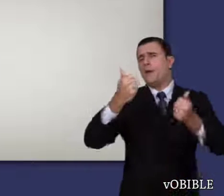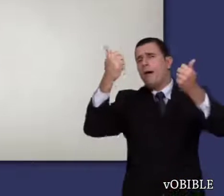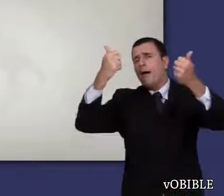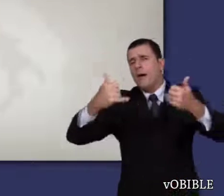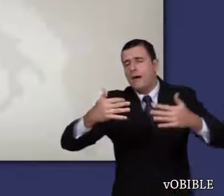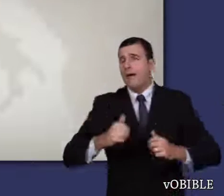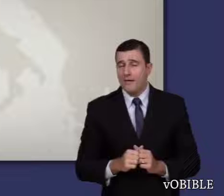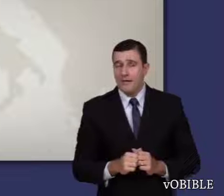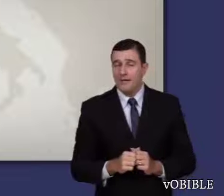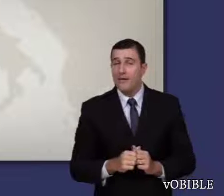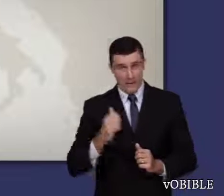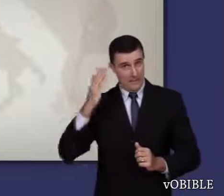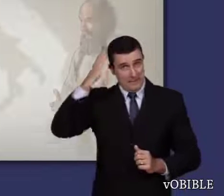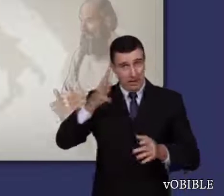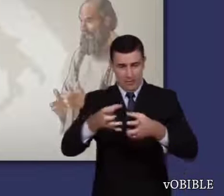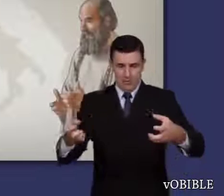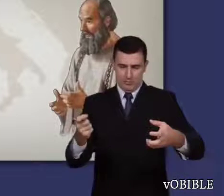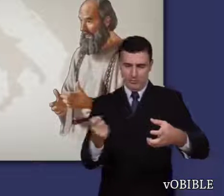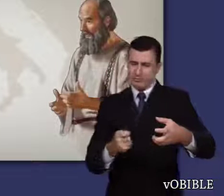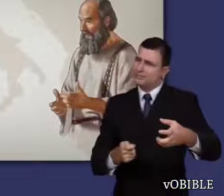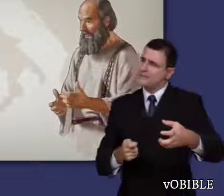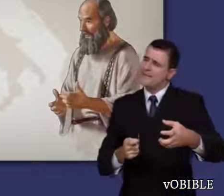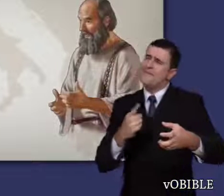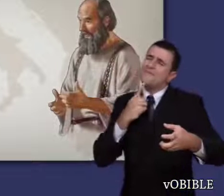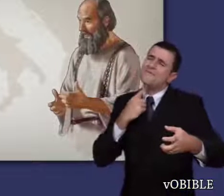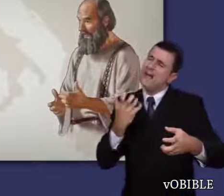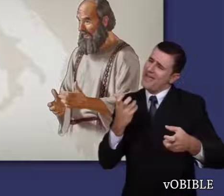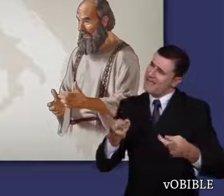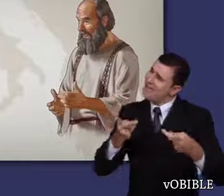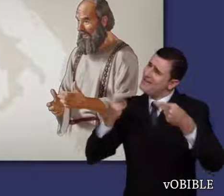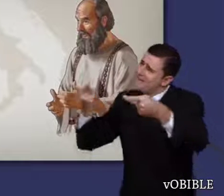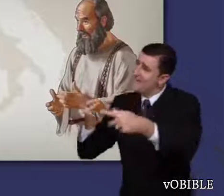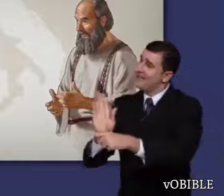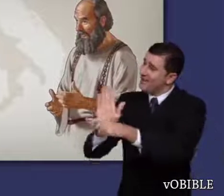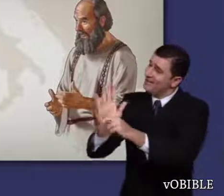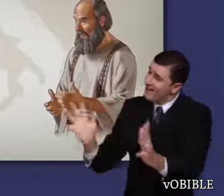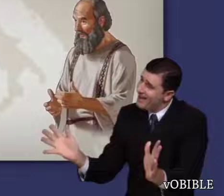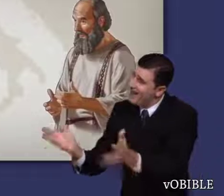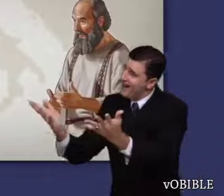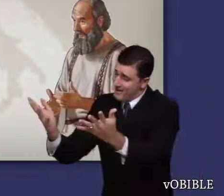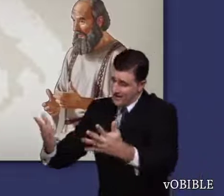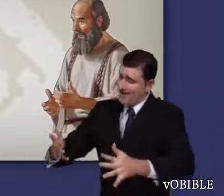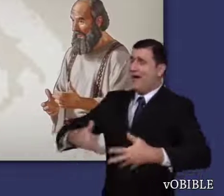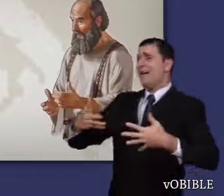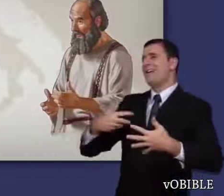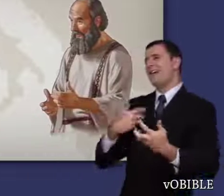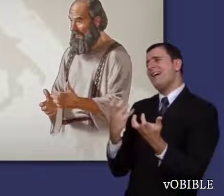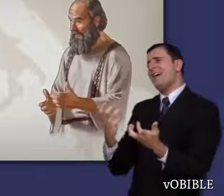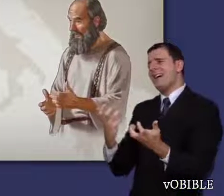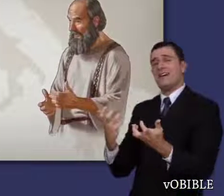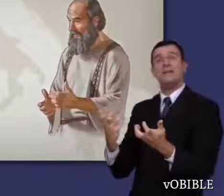No capítulo 1, Paulo fala que gostaria de visitar os cristãos de Roma para encorajá-los e ser encorajado por